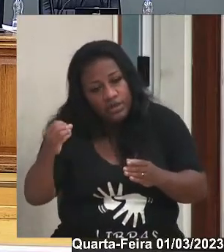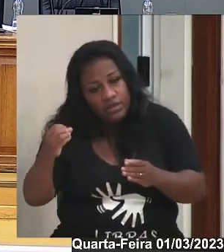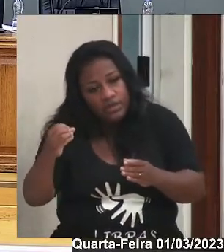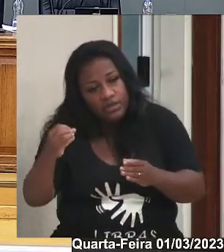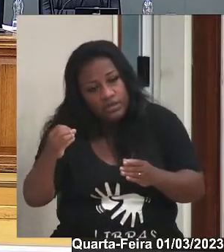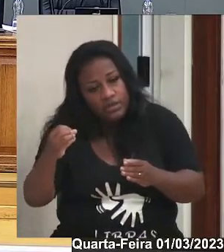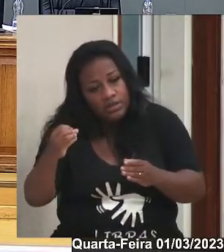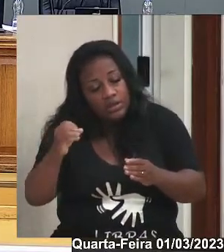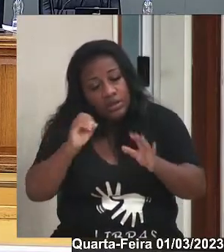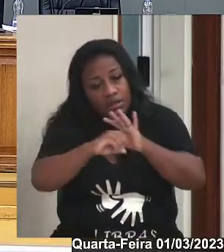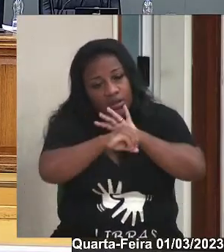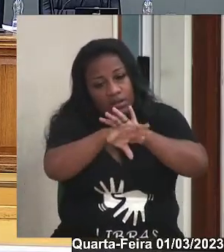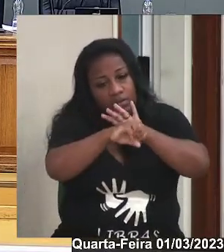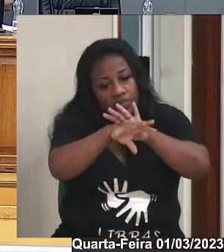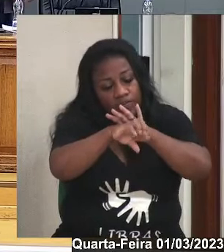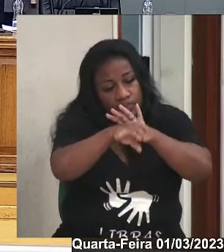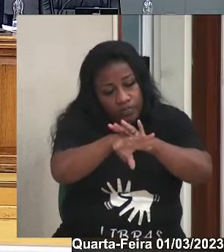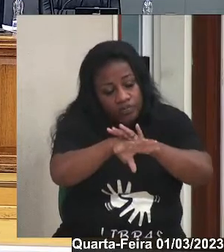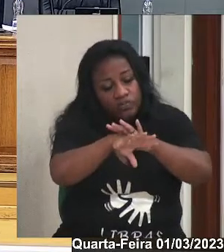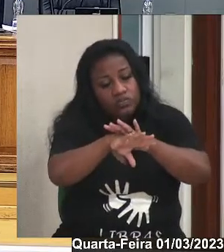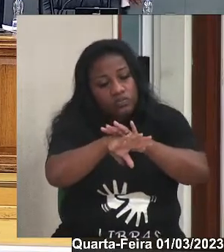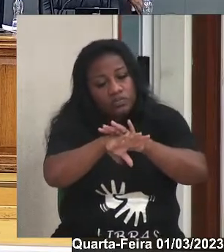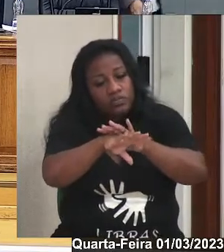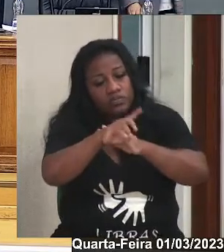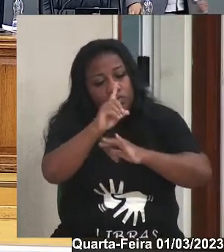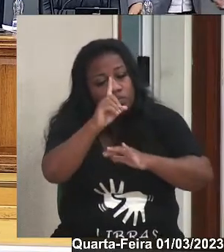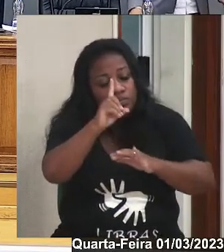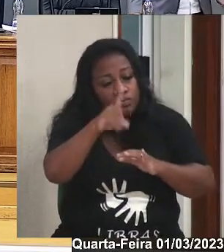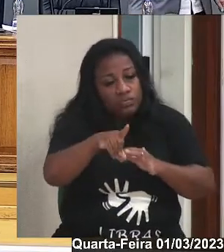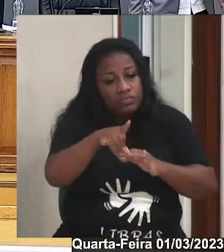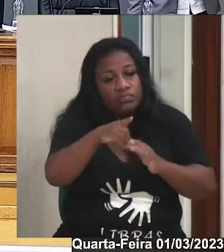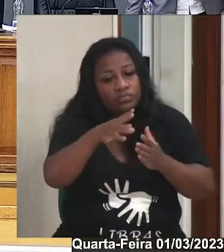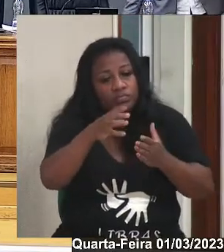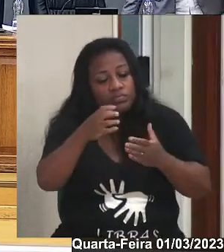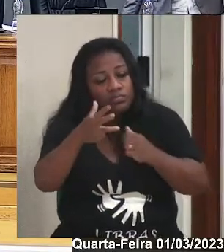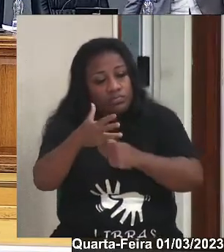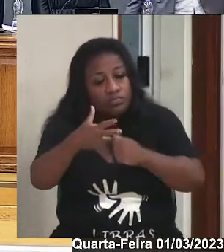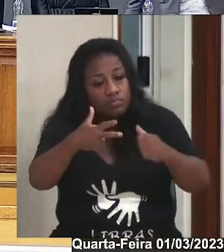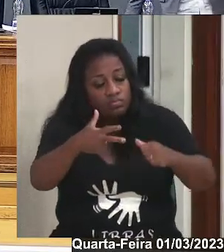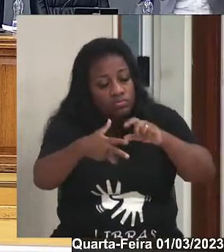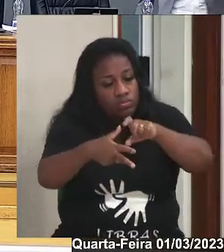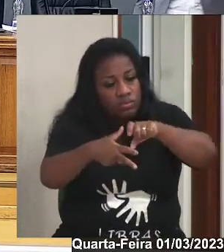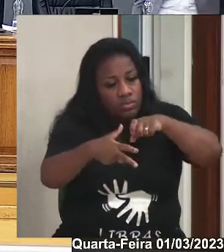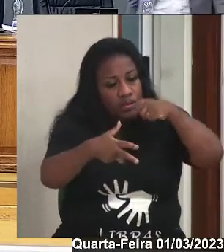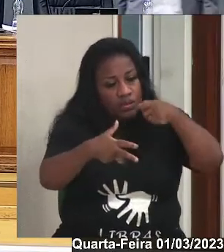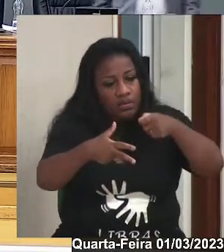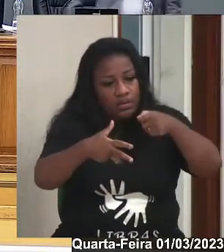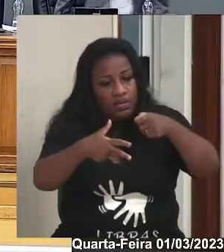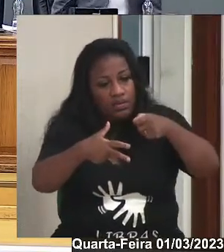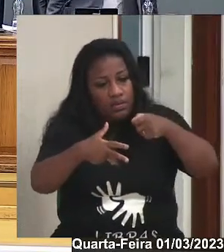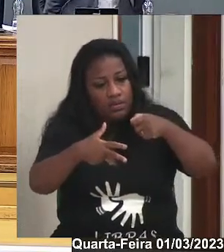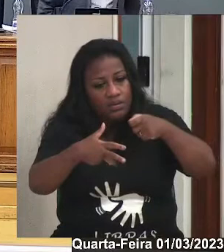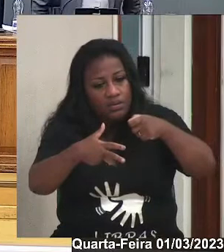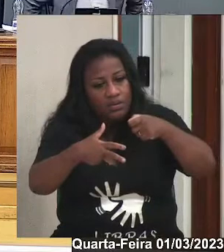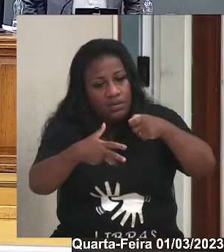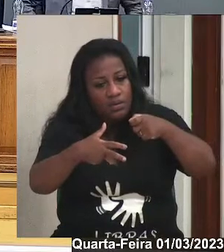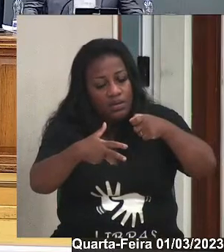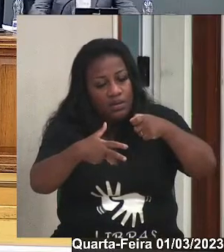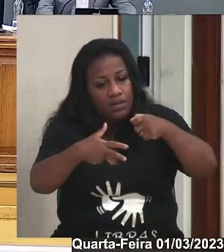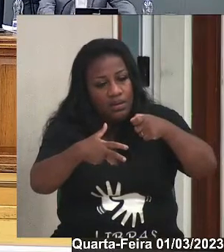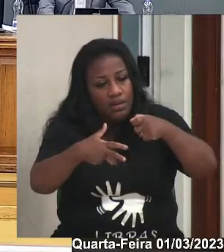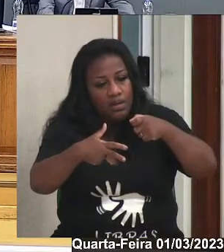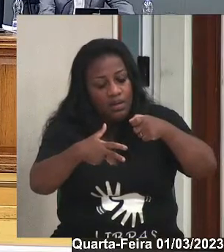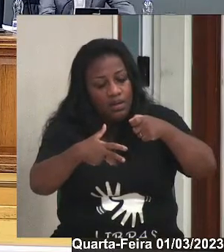06826/440. Indicação 30/23. Indica ao chefe do Poder Executivo Municipal que seja efetuado estudo para canalização das